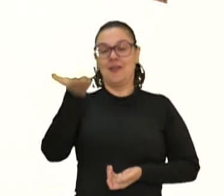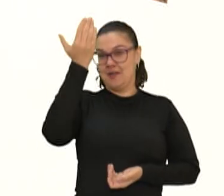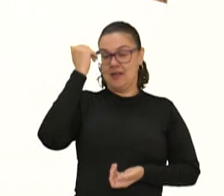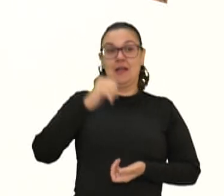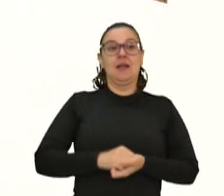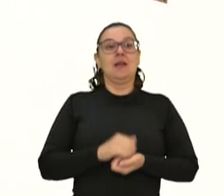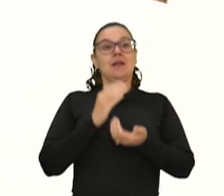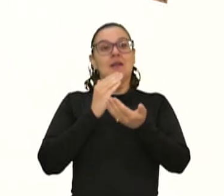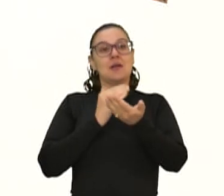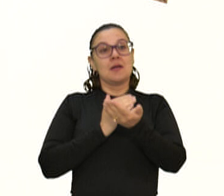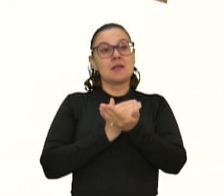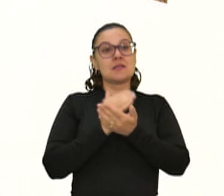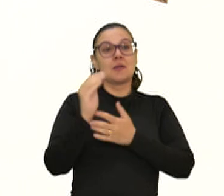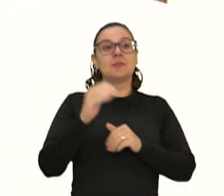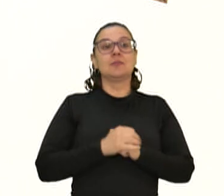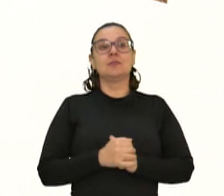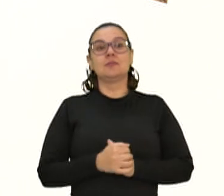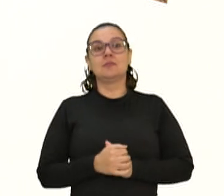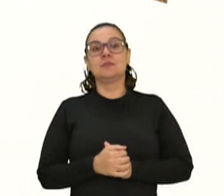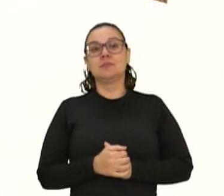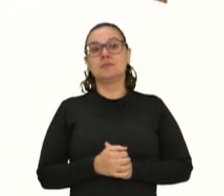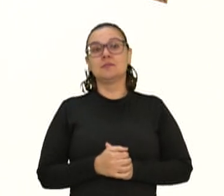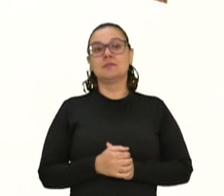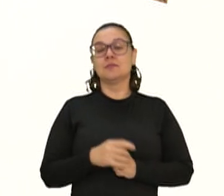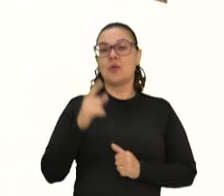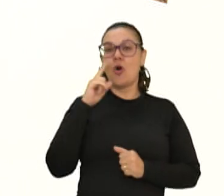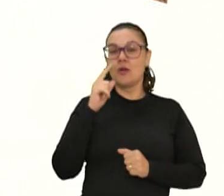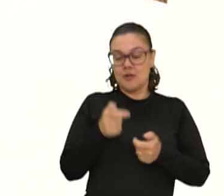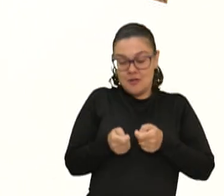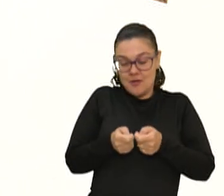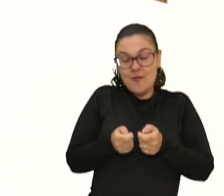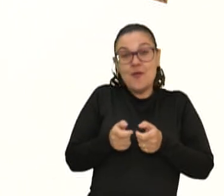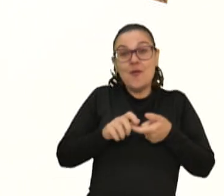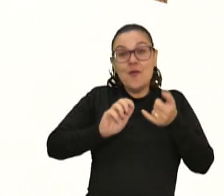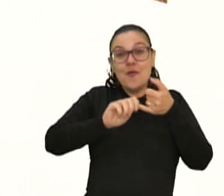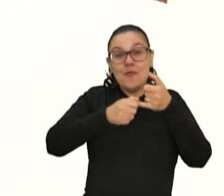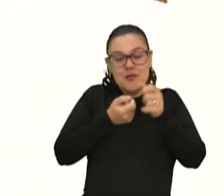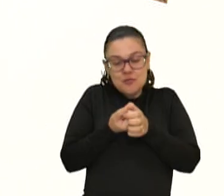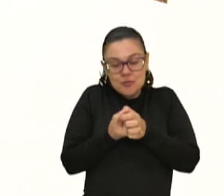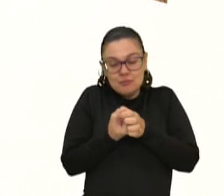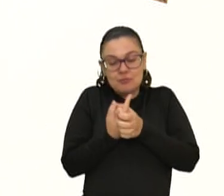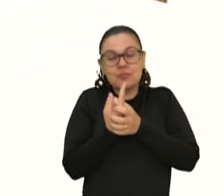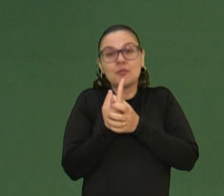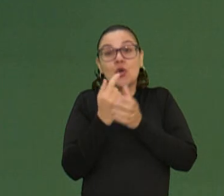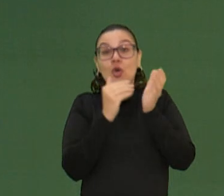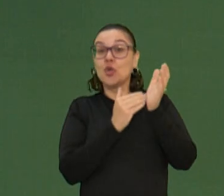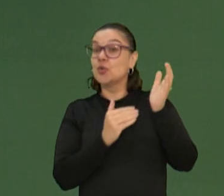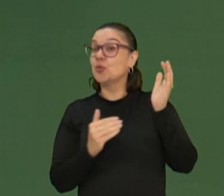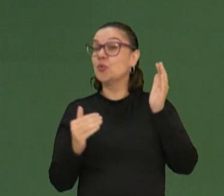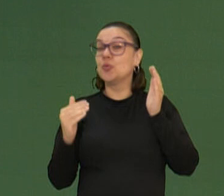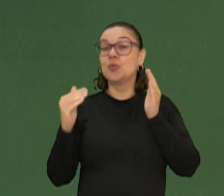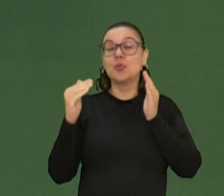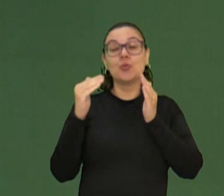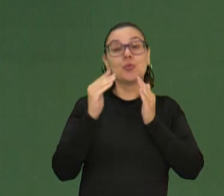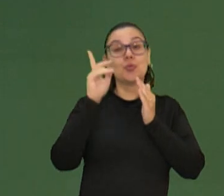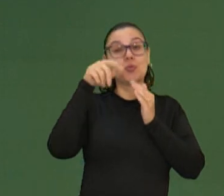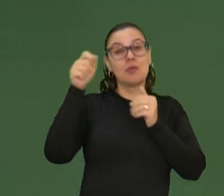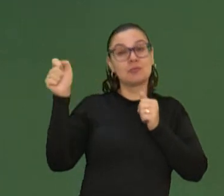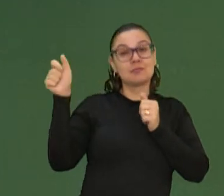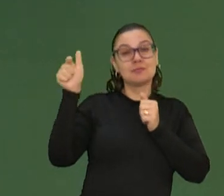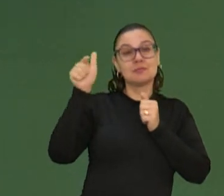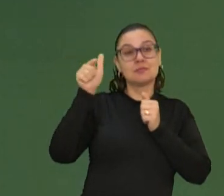frente. Para começar, olha lá o feijãozinho brotando. O início dele saindo. No início, tudo era